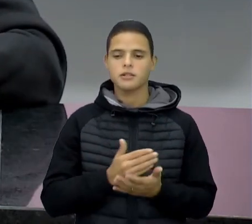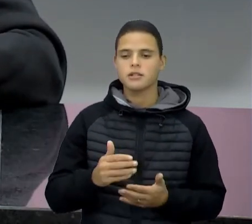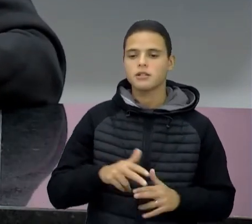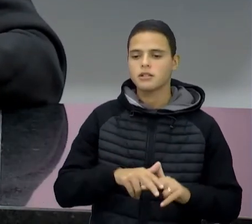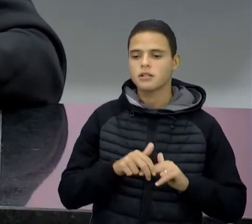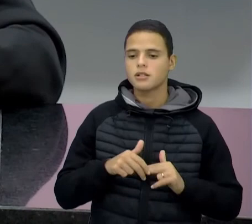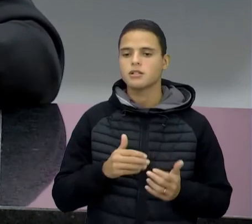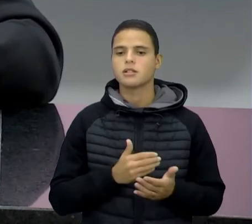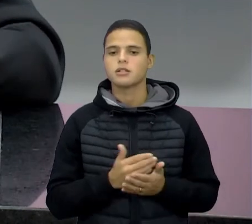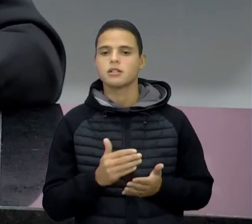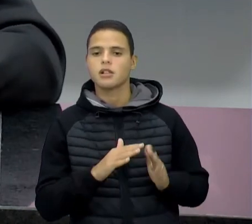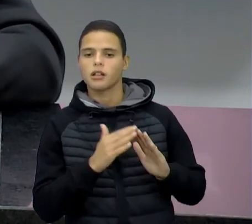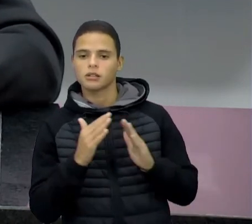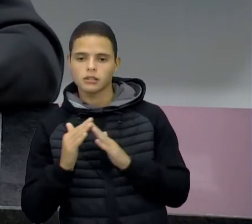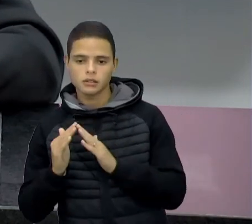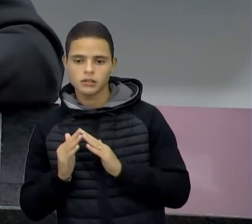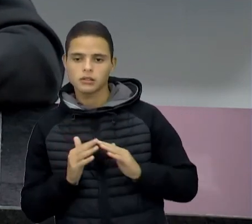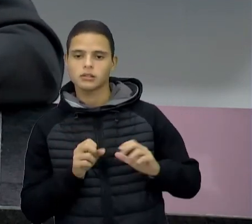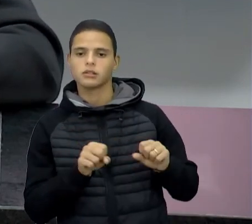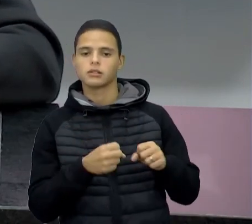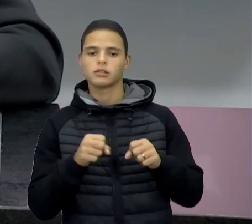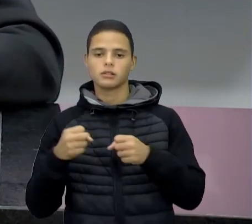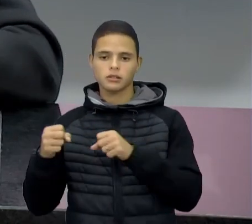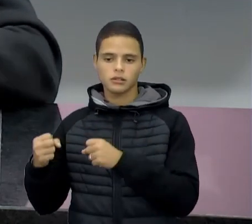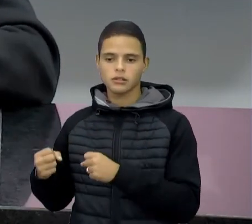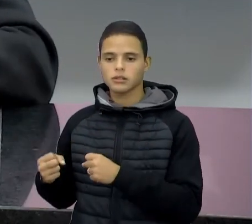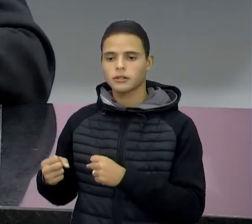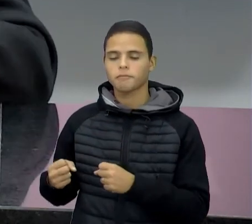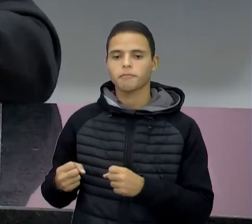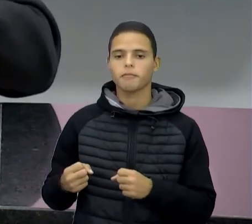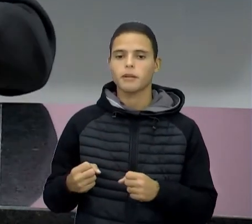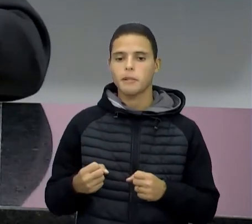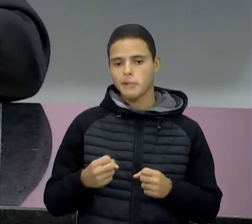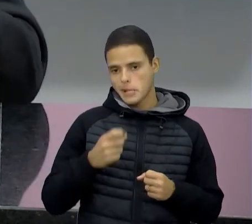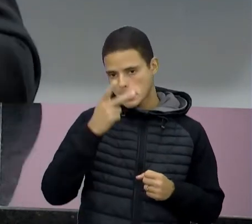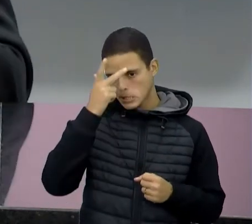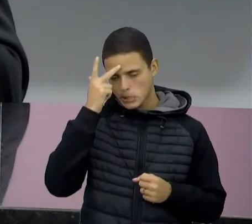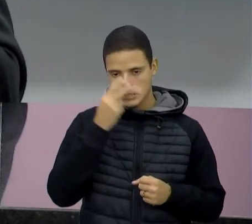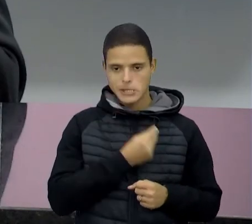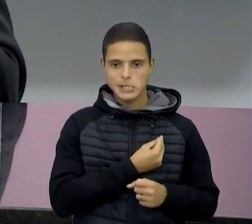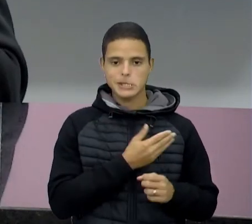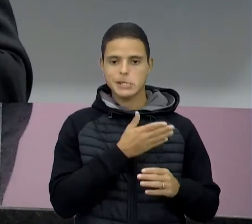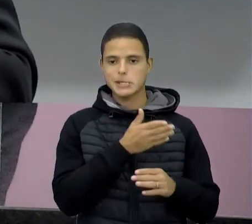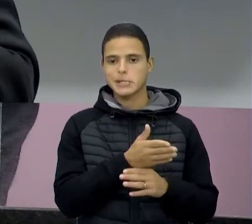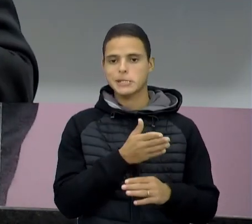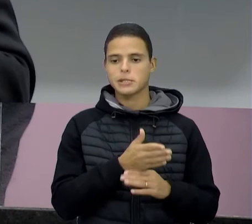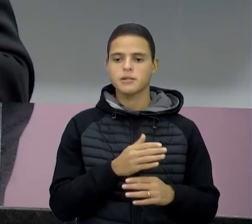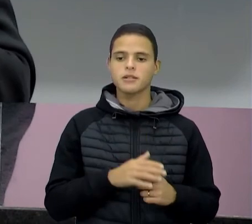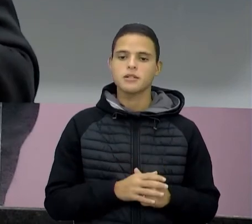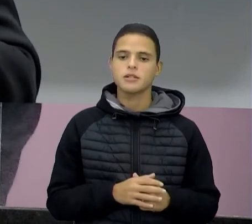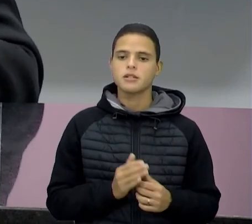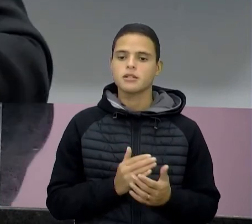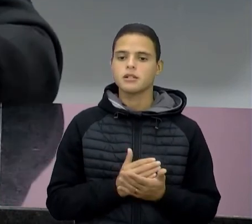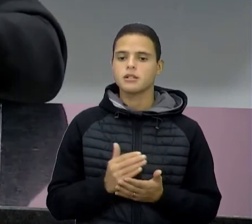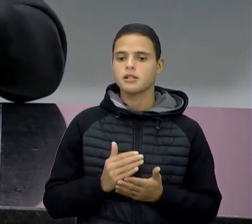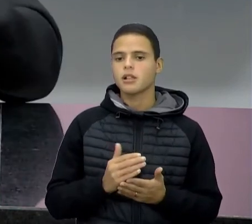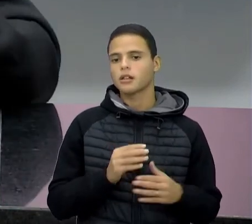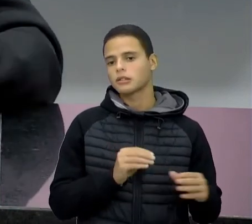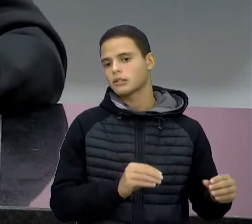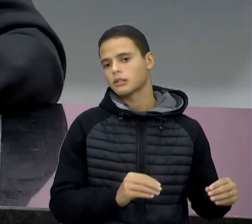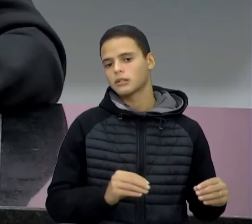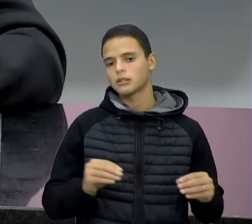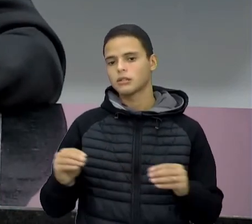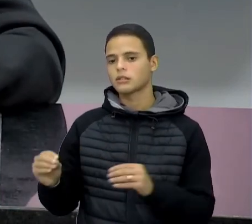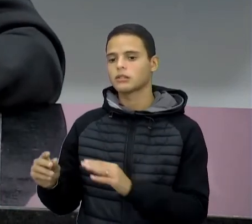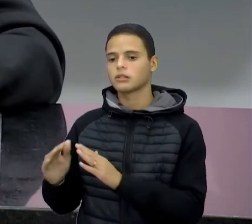a demolir os cortiços que haviam nas cidades. E as pessoas que moravam nos cortiços acabaram tendo que morar